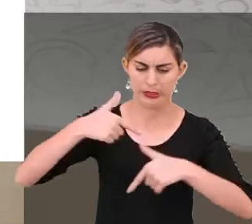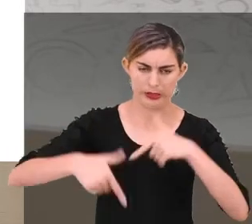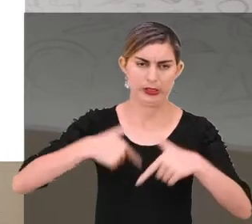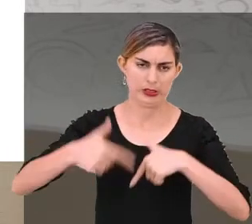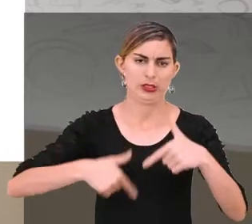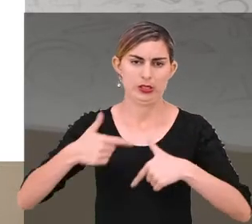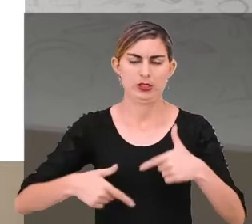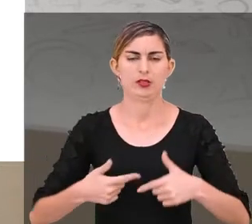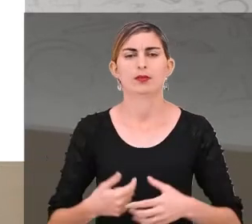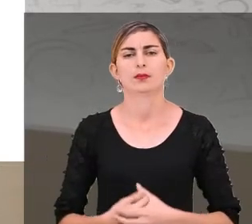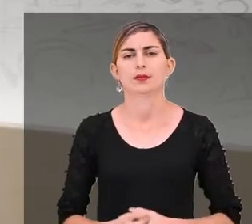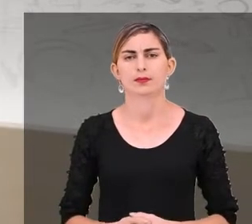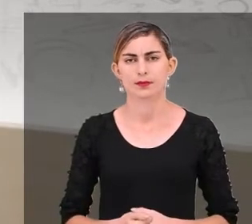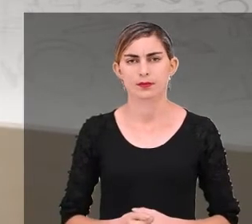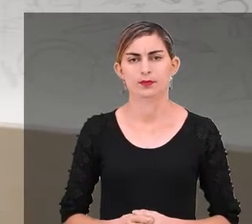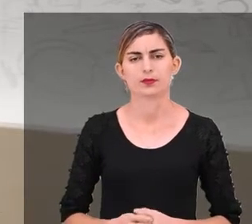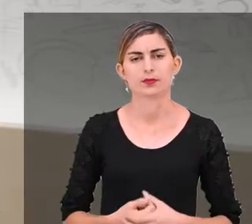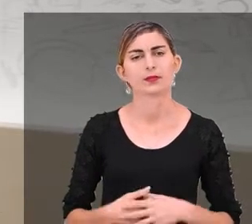trabalhador.